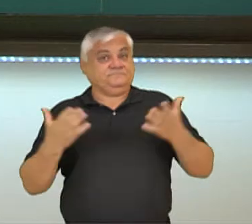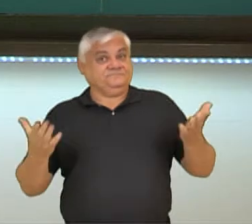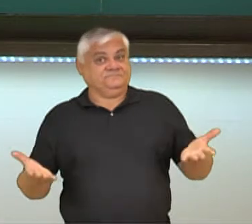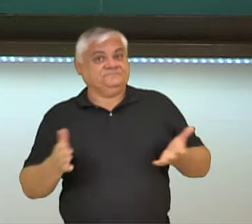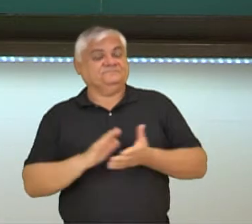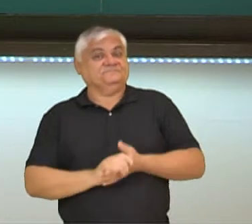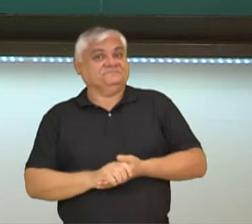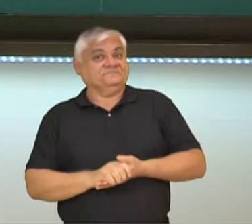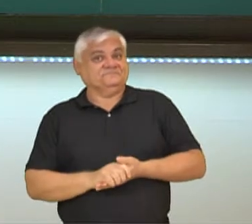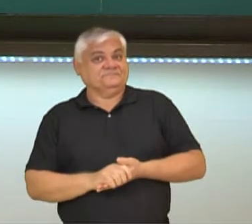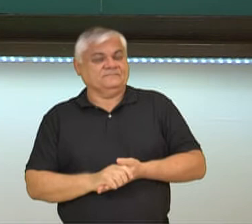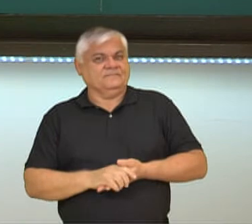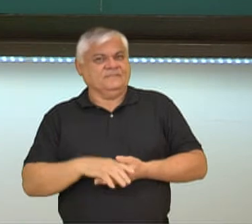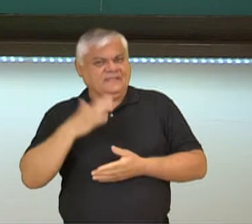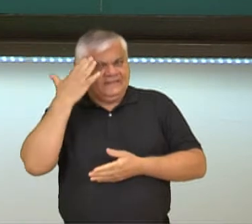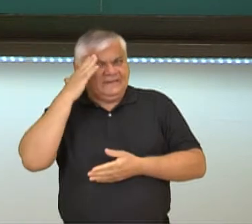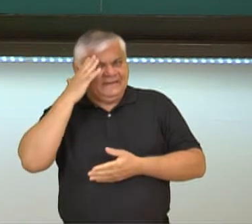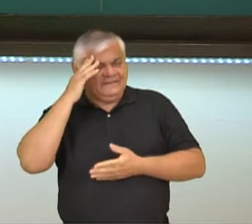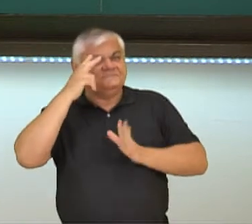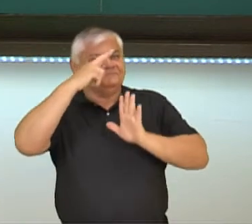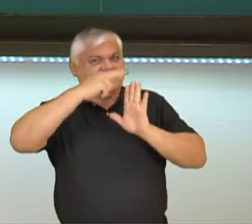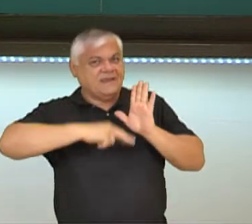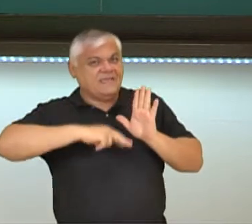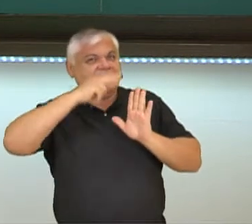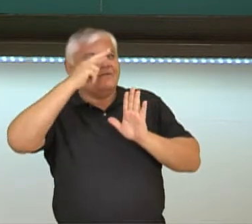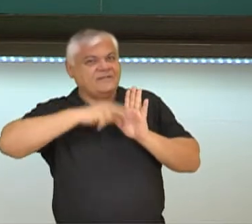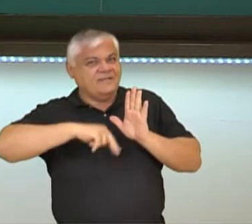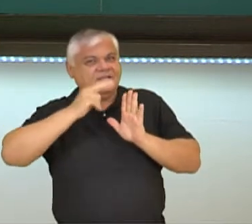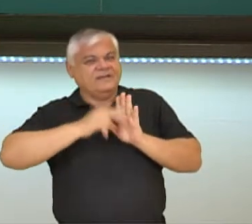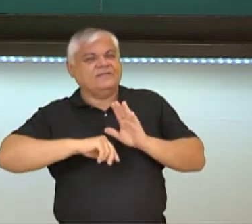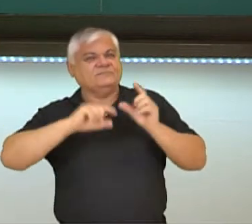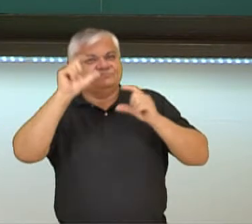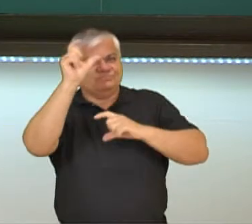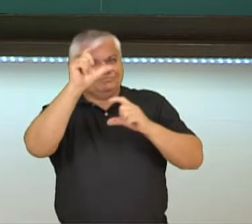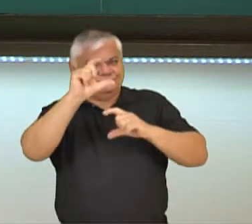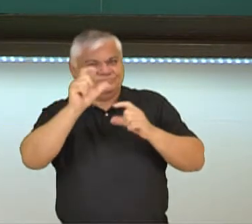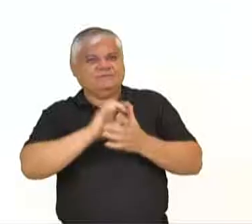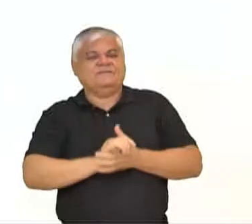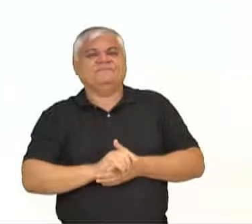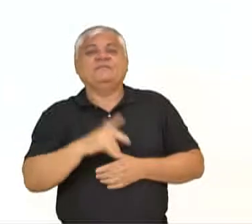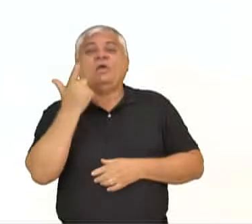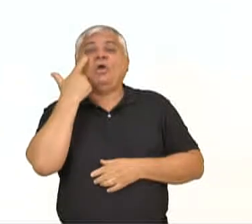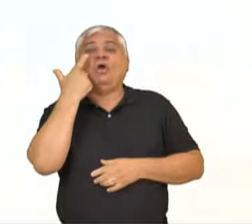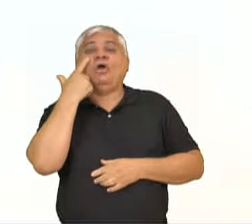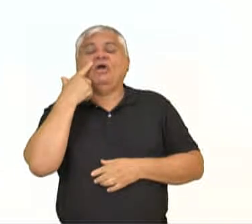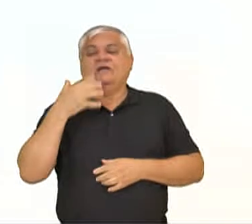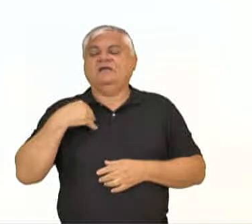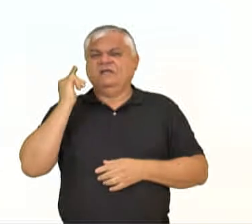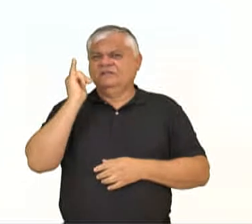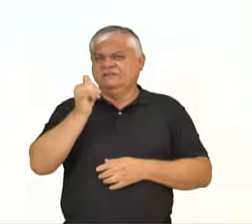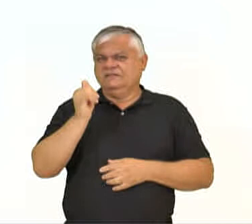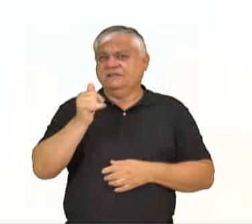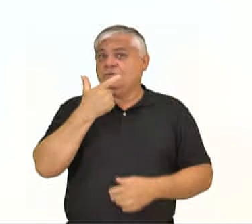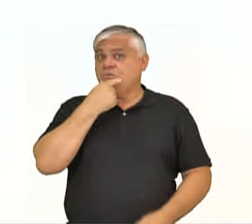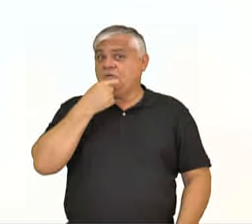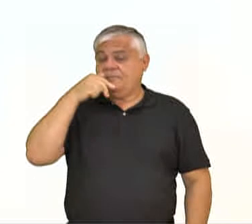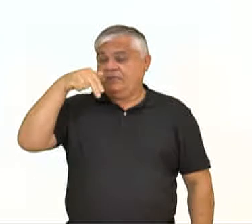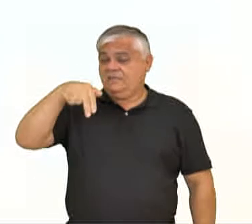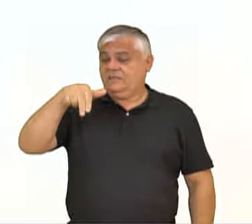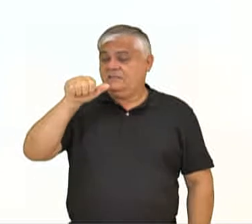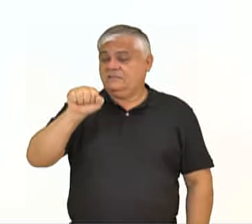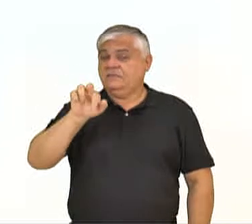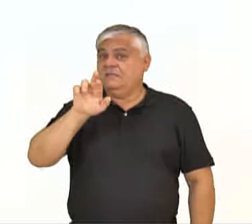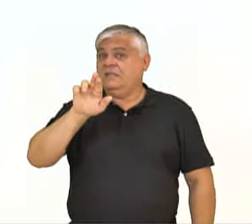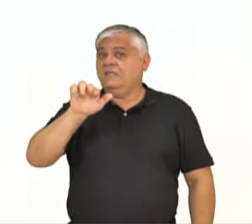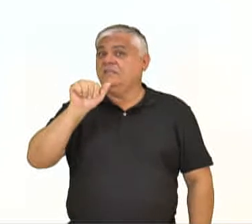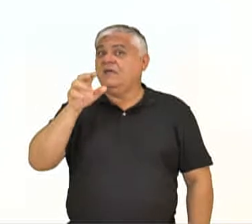Então, estudantes interpretaram ali esses fragmentos. Então, vamos lá, o narrador. Lembra que eu falei que o narrador é quem conta a